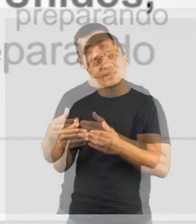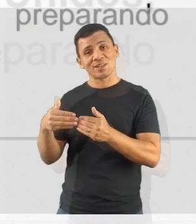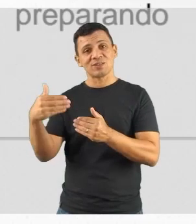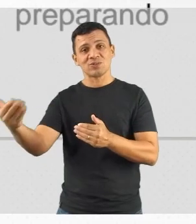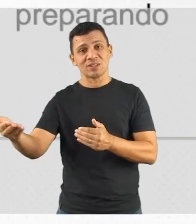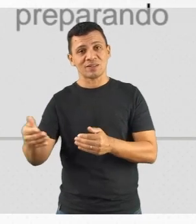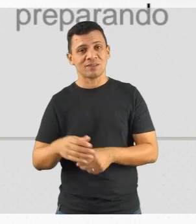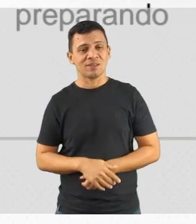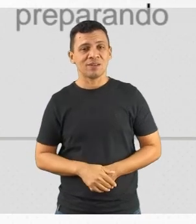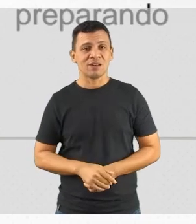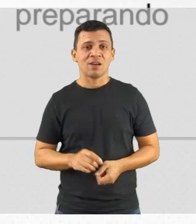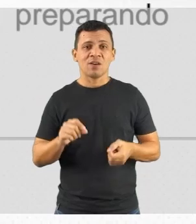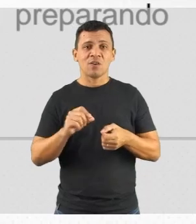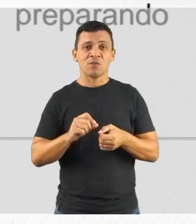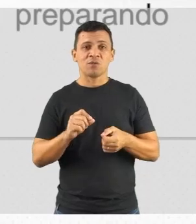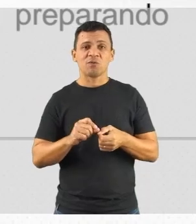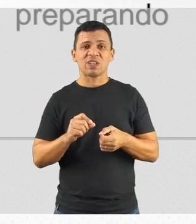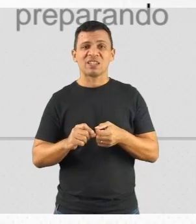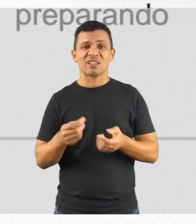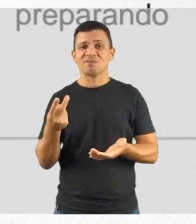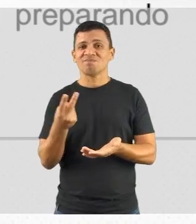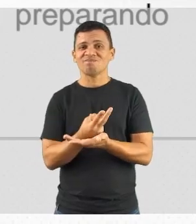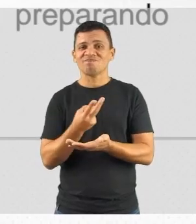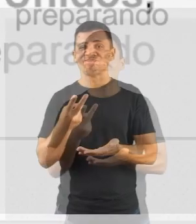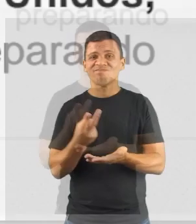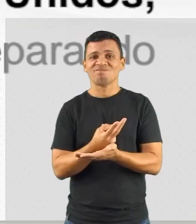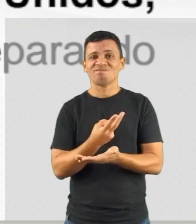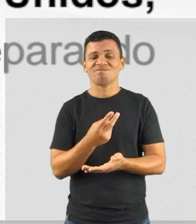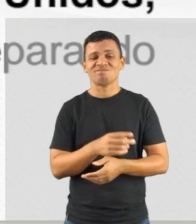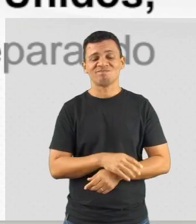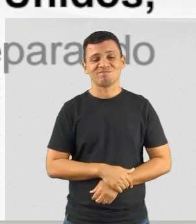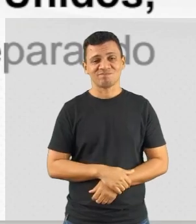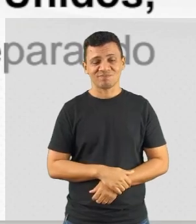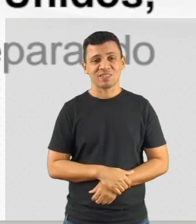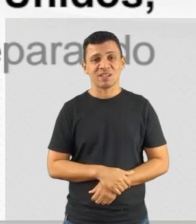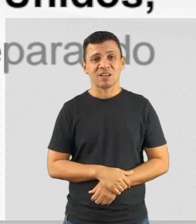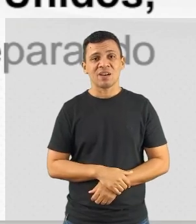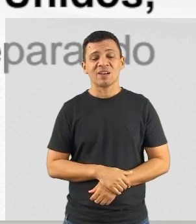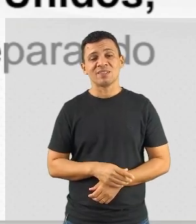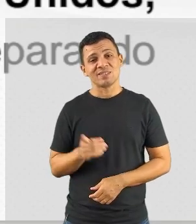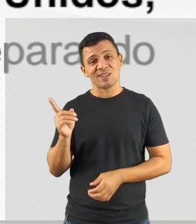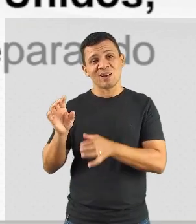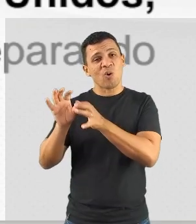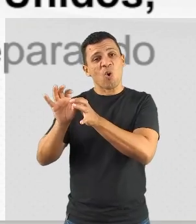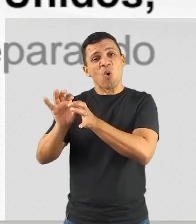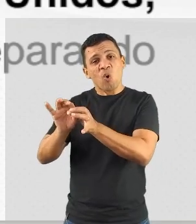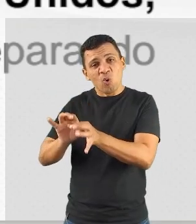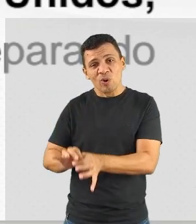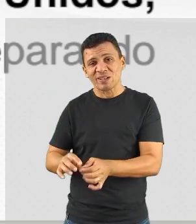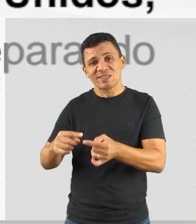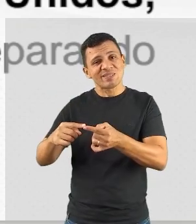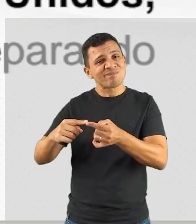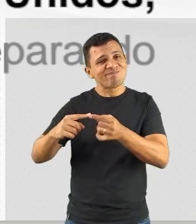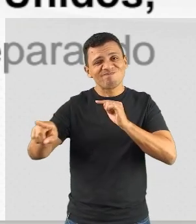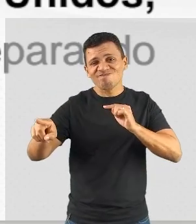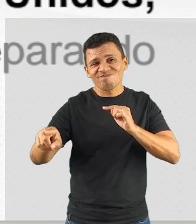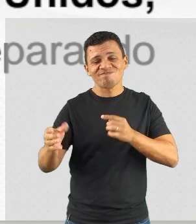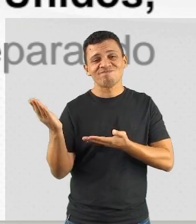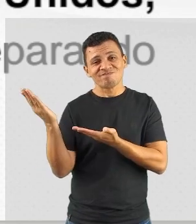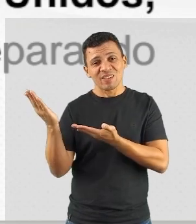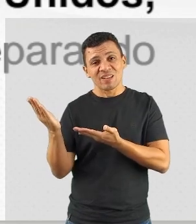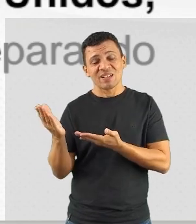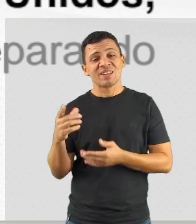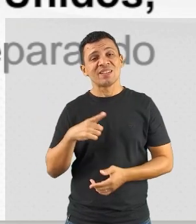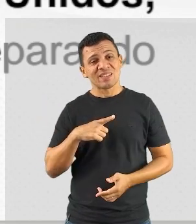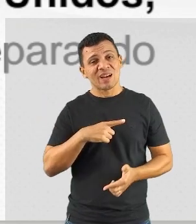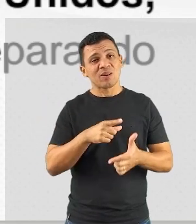mas feita de forma inadequada, né, que no caso nem seria coerência, seria incoerência externa, porque esse exemplo aqui, ele está com